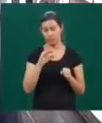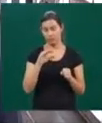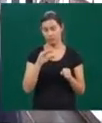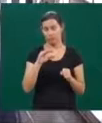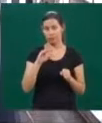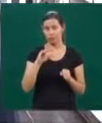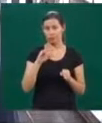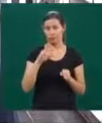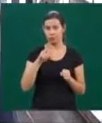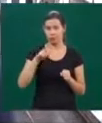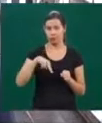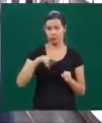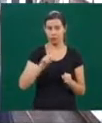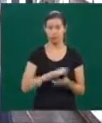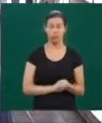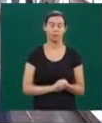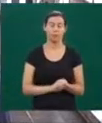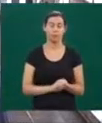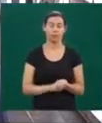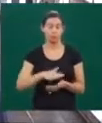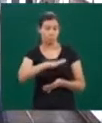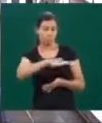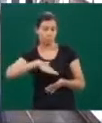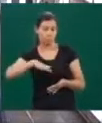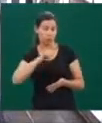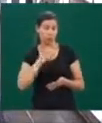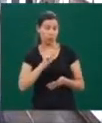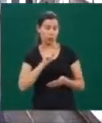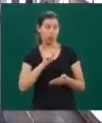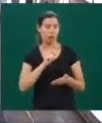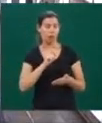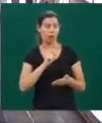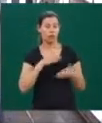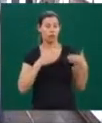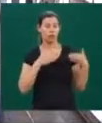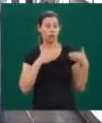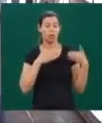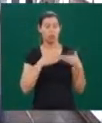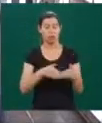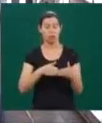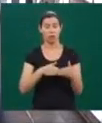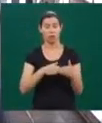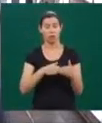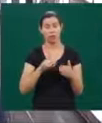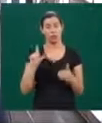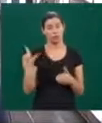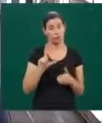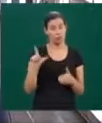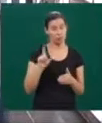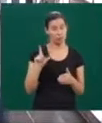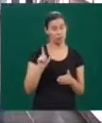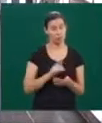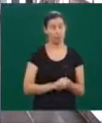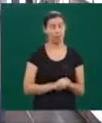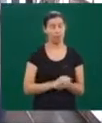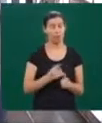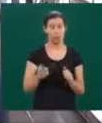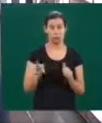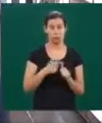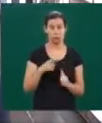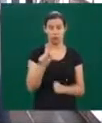maneira geral, ele começou com uma ênfase em produção literária. E era feito pelos alunos que